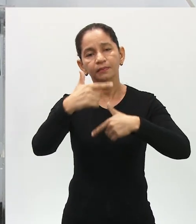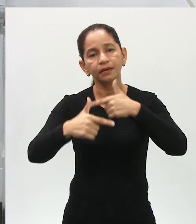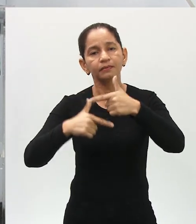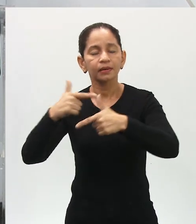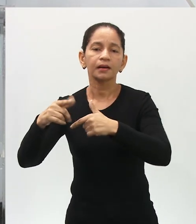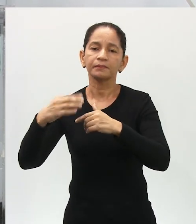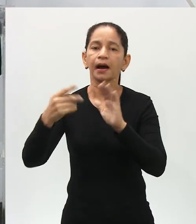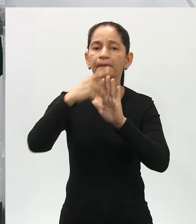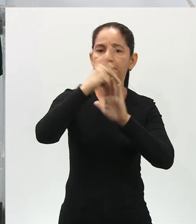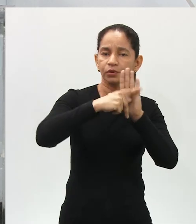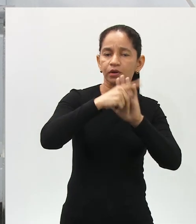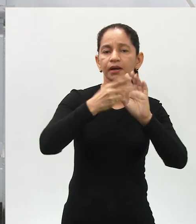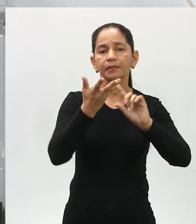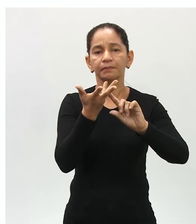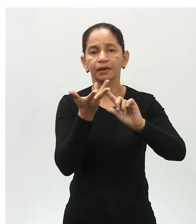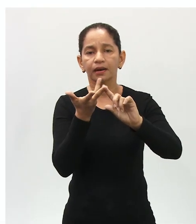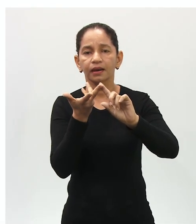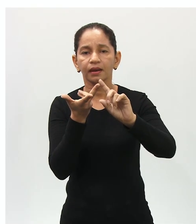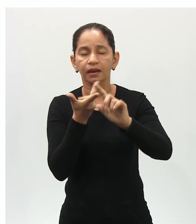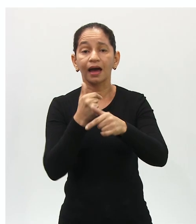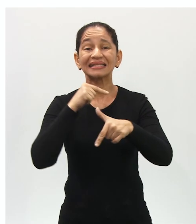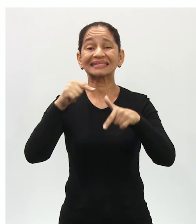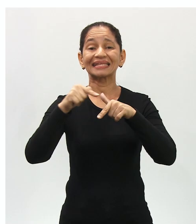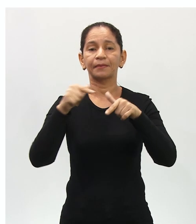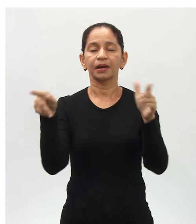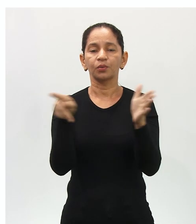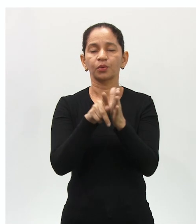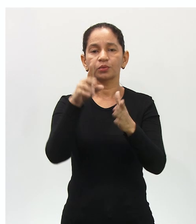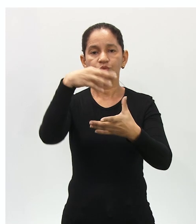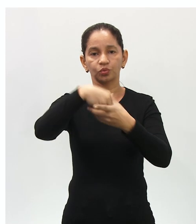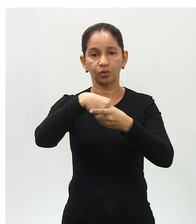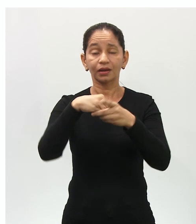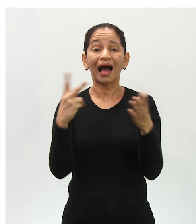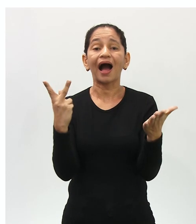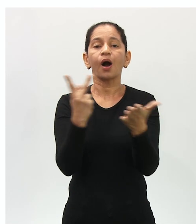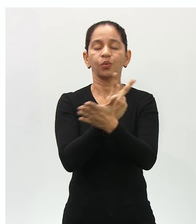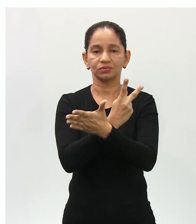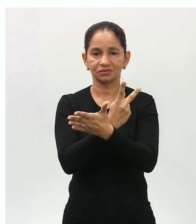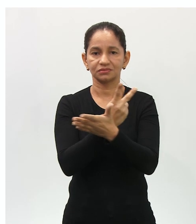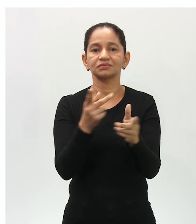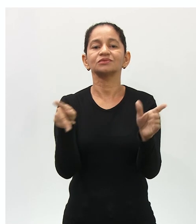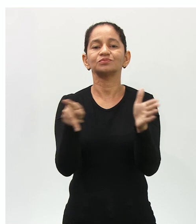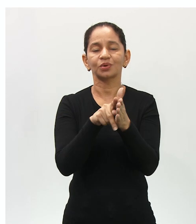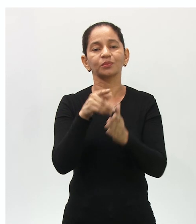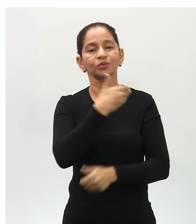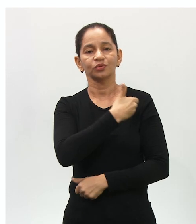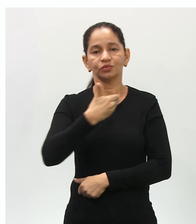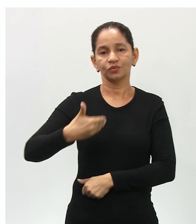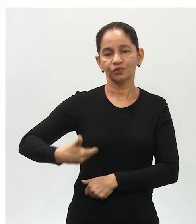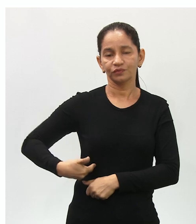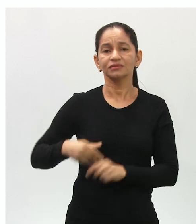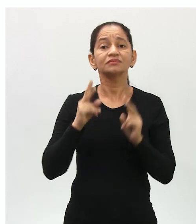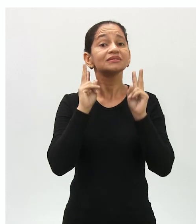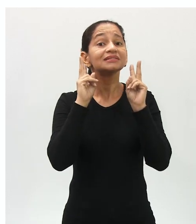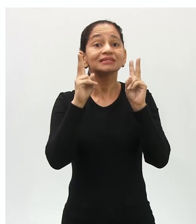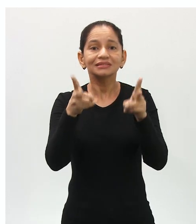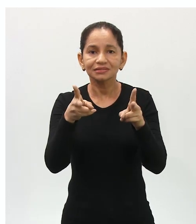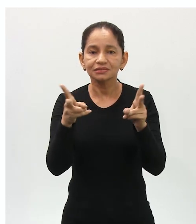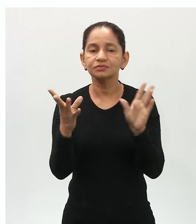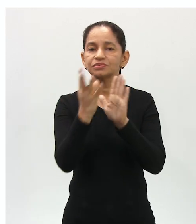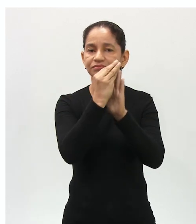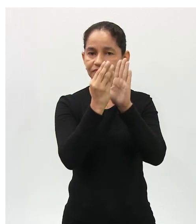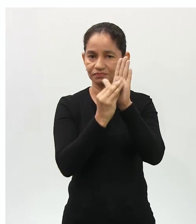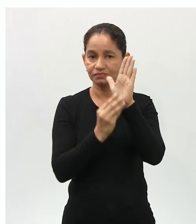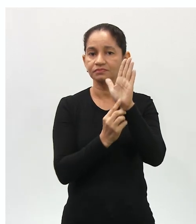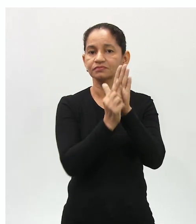são realizadas as despesas. Tá? E todas essas ações concretas do governo estão constantes